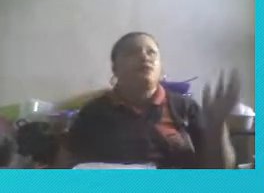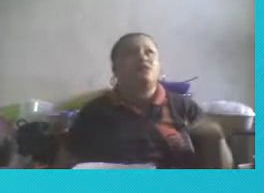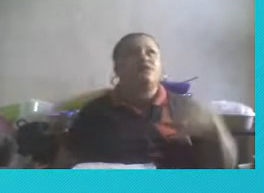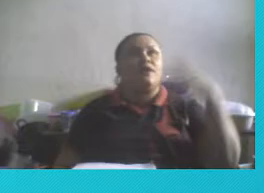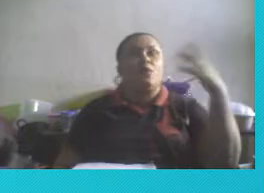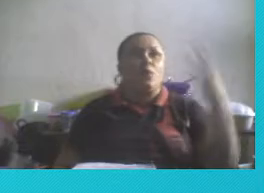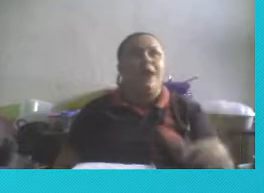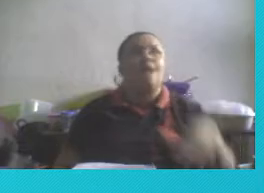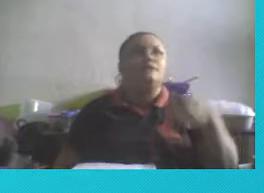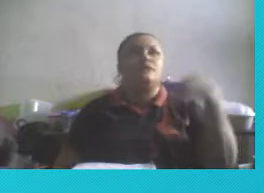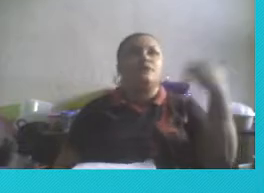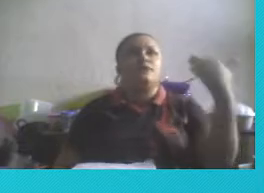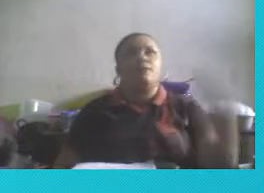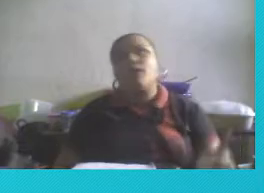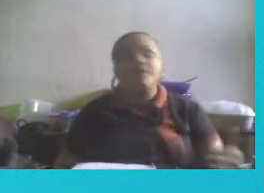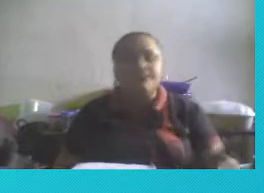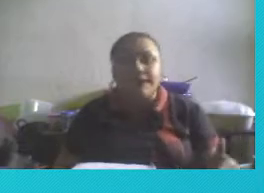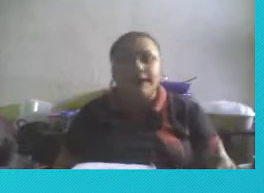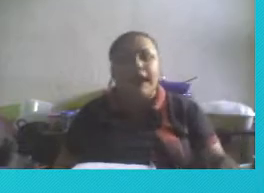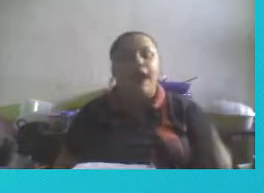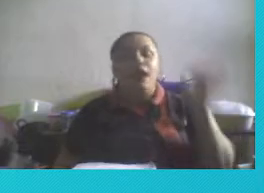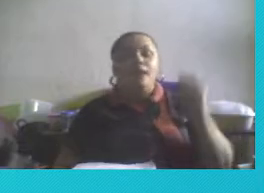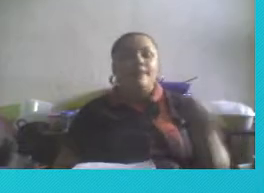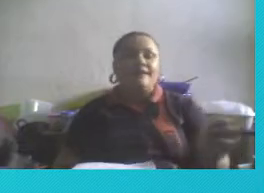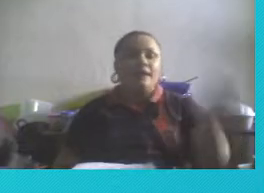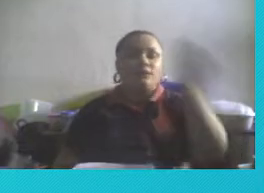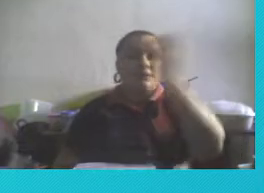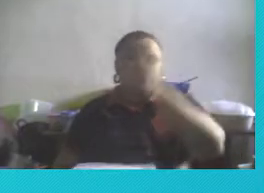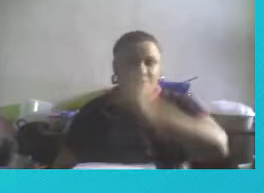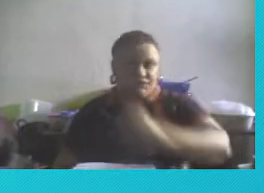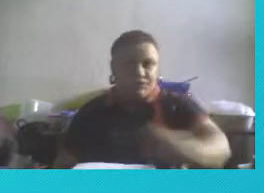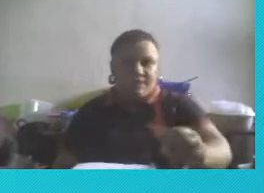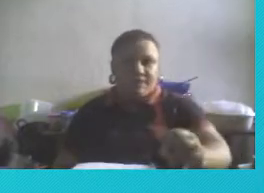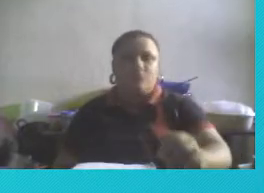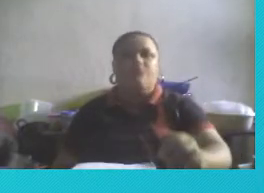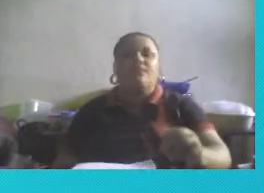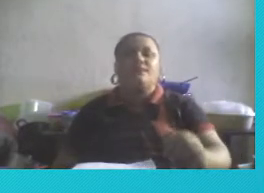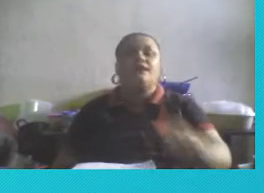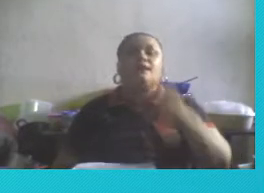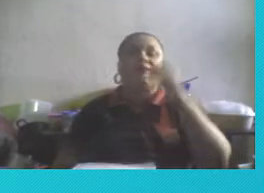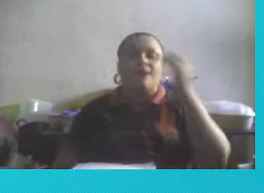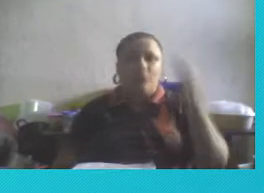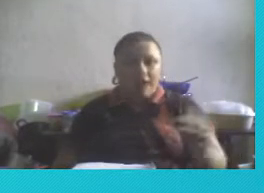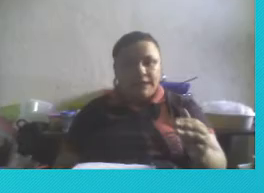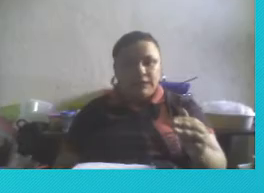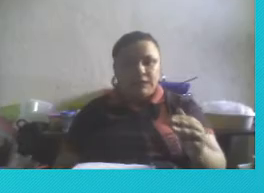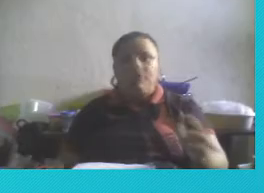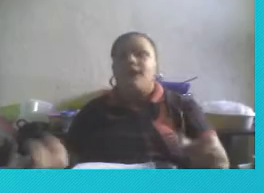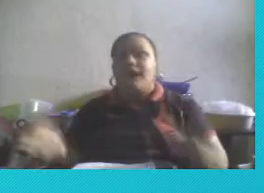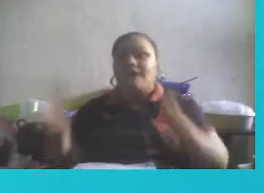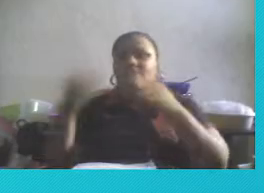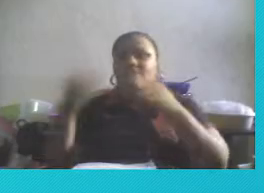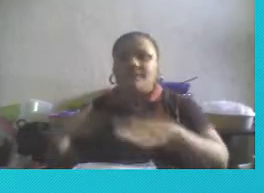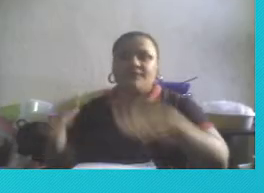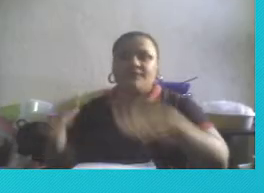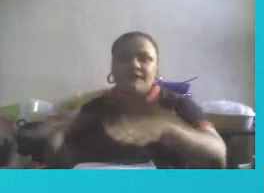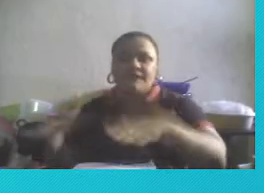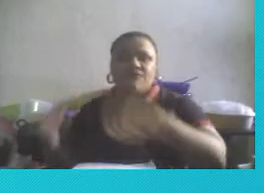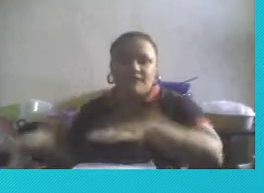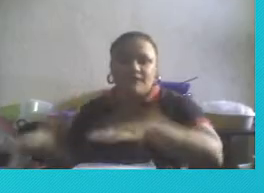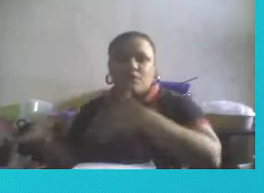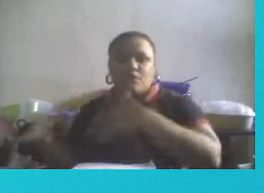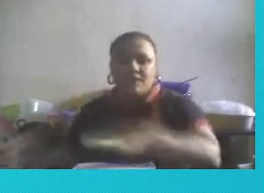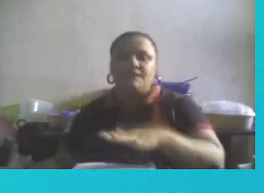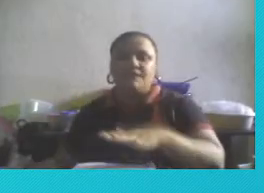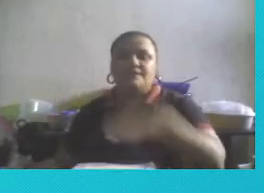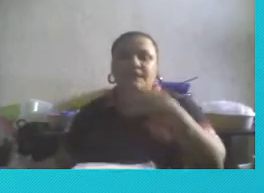se você tiver um quarto em que você possa se trancar para não transmitir para a sua família, melhor ainda. A família fica